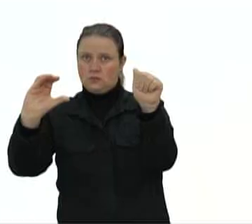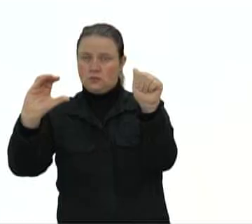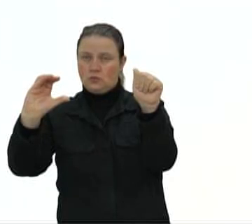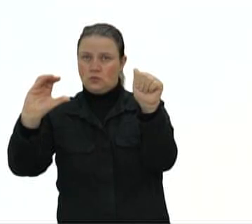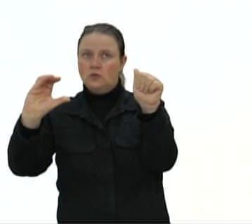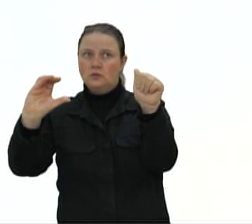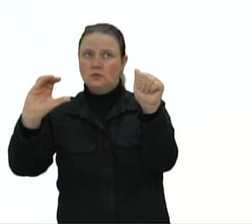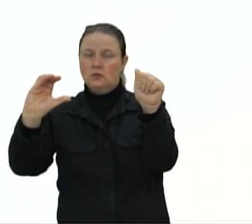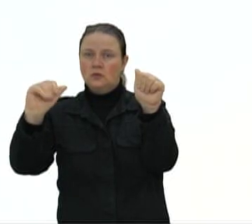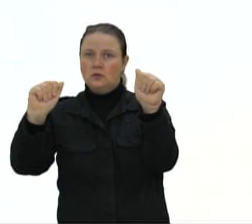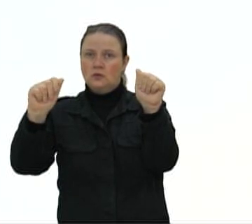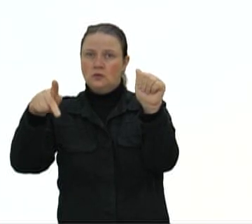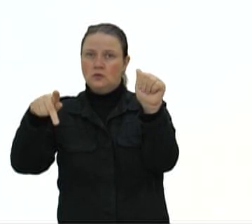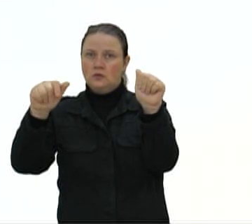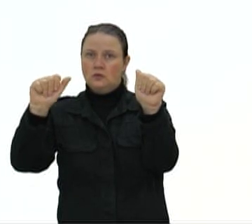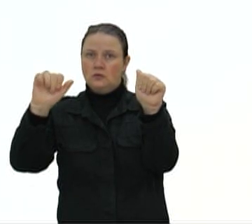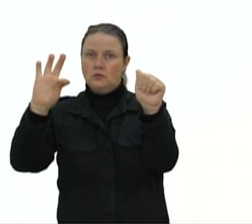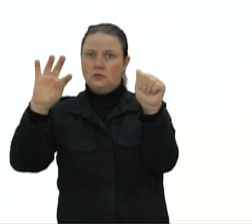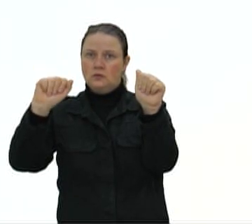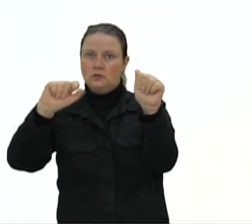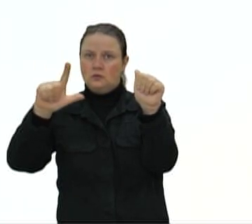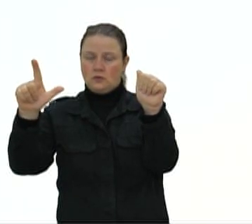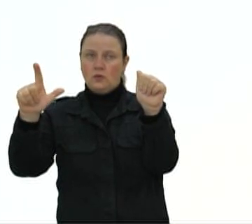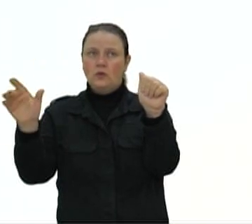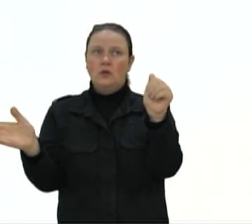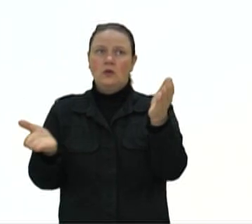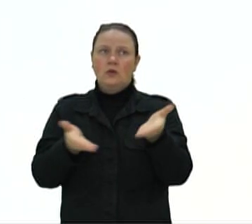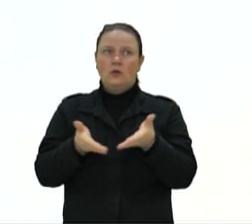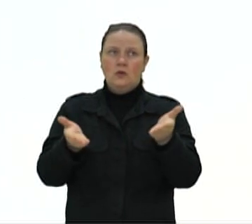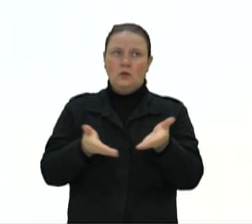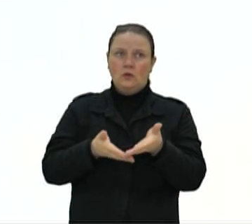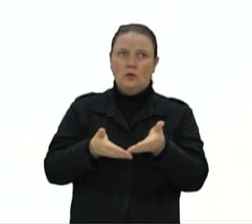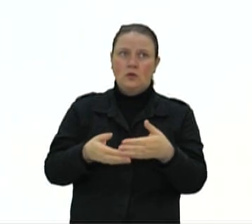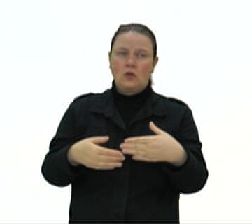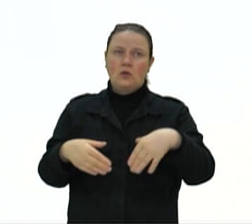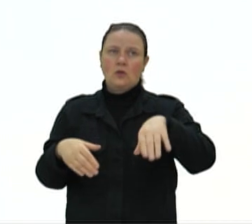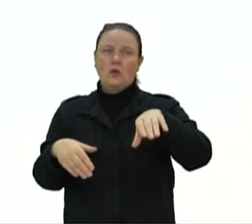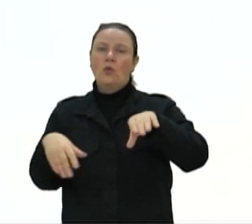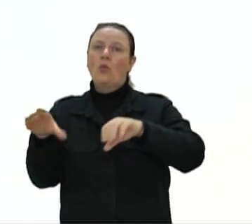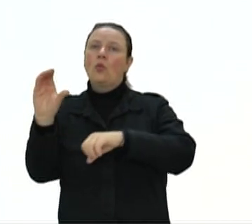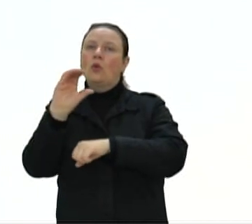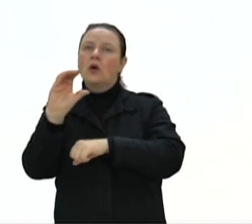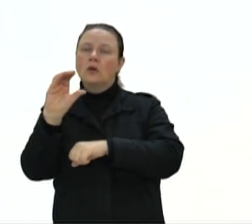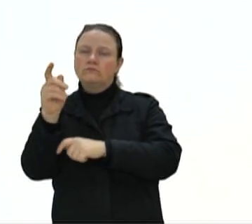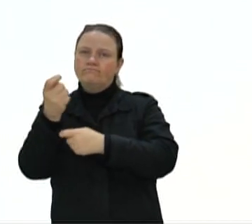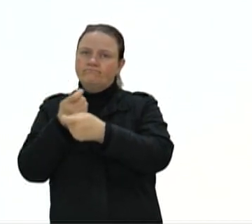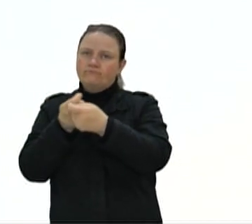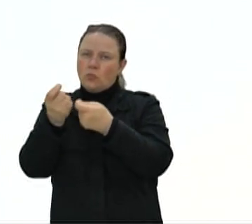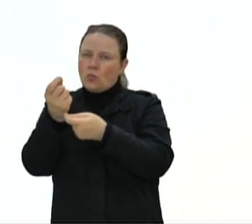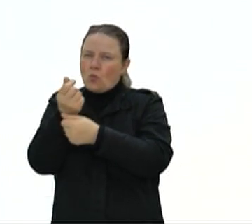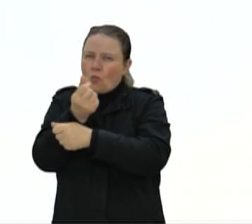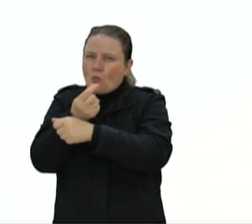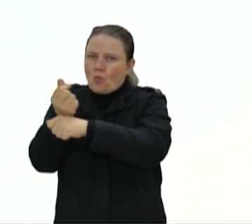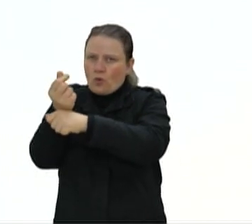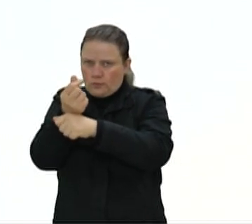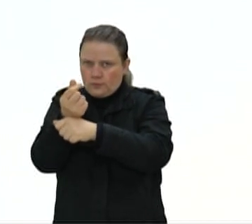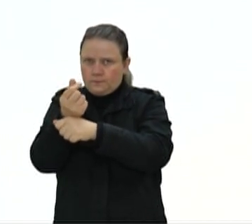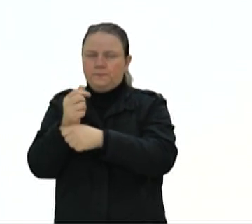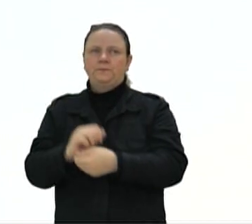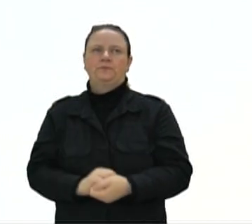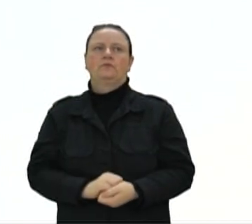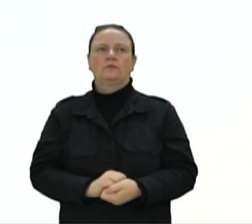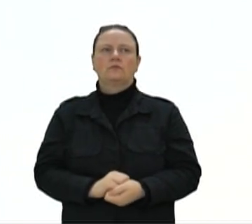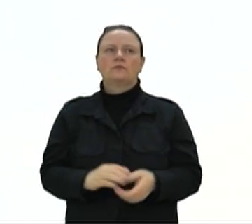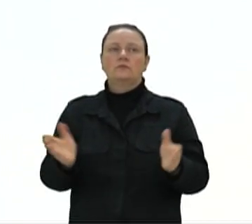taxa por capital. E o nosso coeficiente linear é o nosso capital, beleza? Por exemplo, vamos analisar